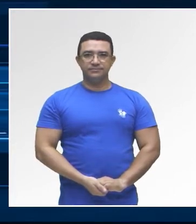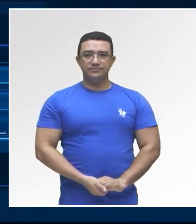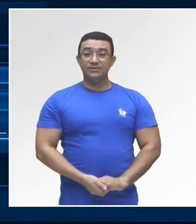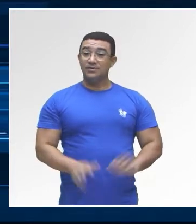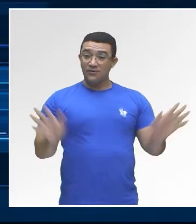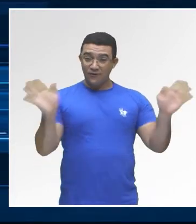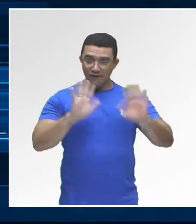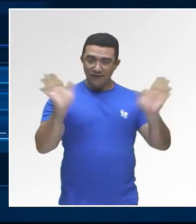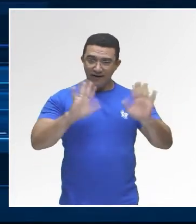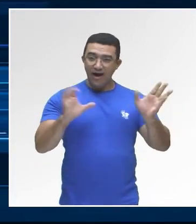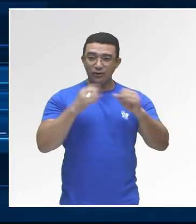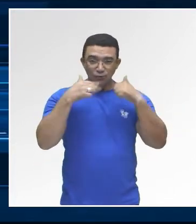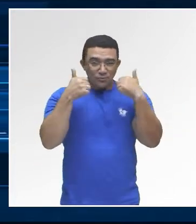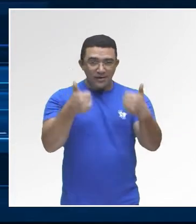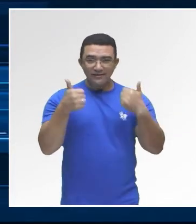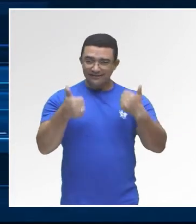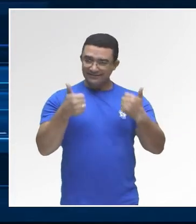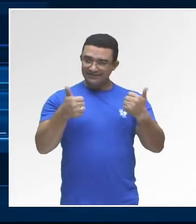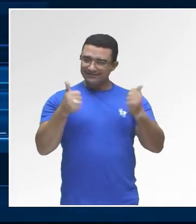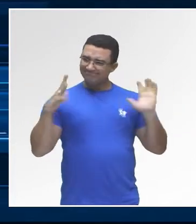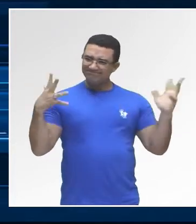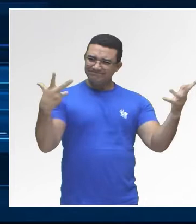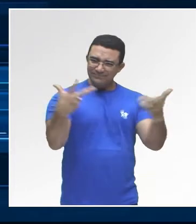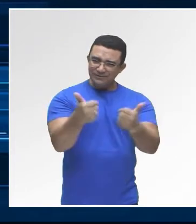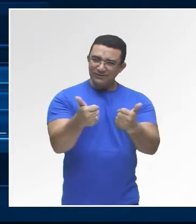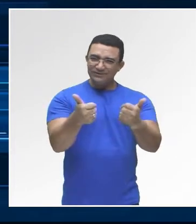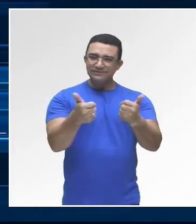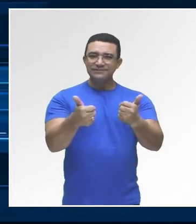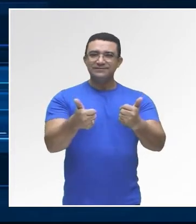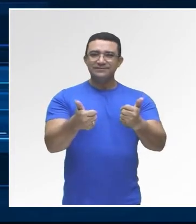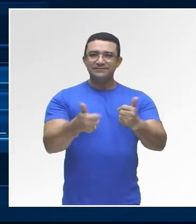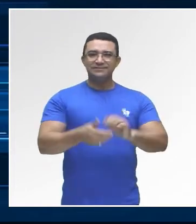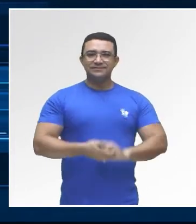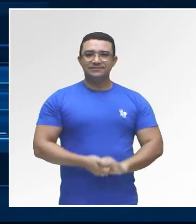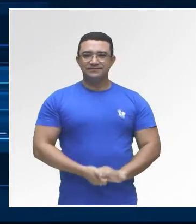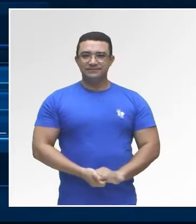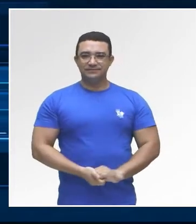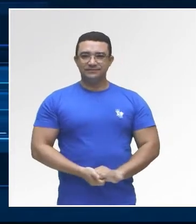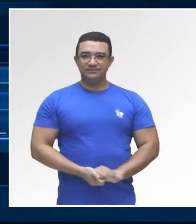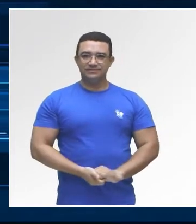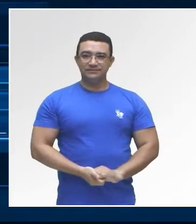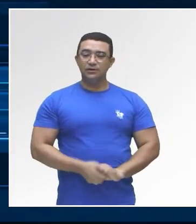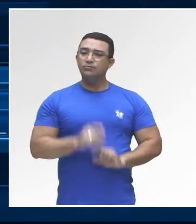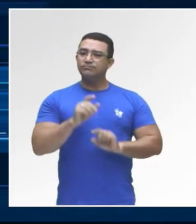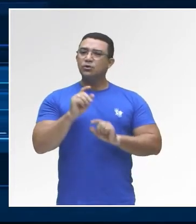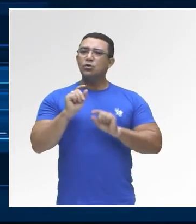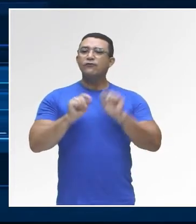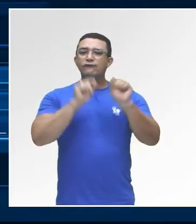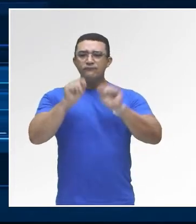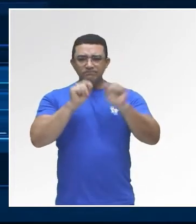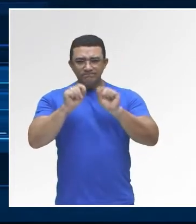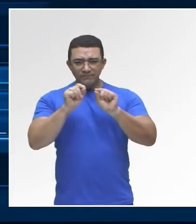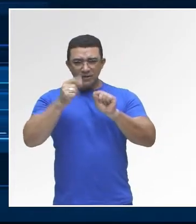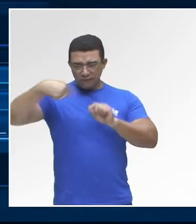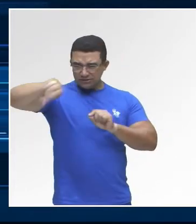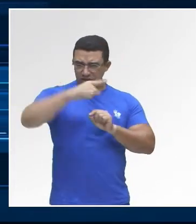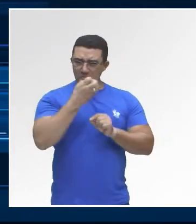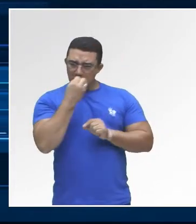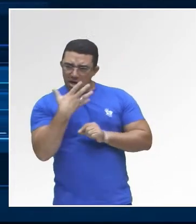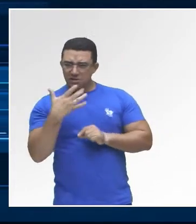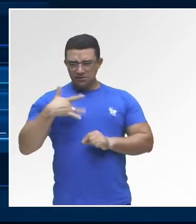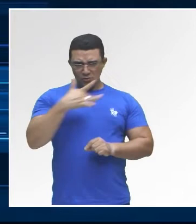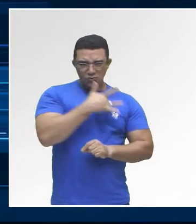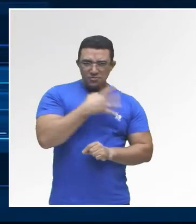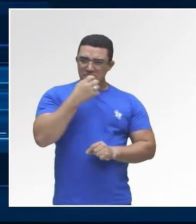Hello everybody! Olá a todos! How are you today? How are ya? E aí, como estão? Prontos para a gente dar continuidade à